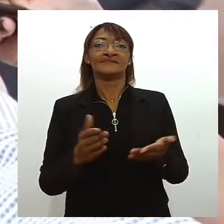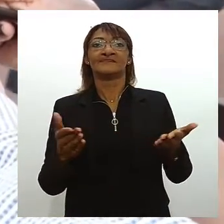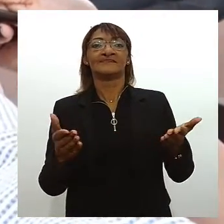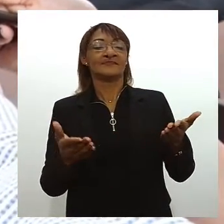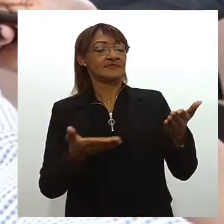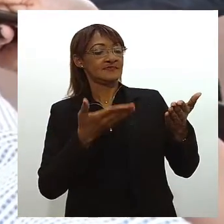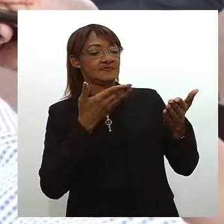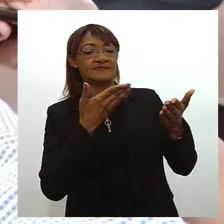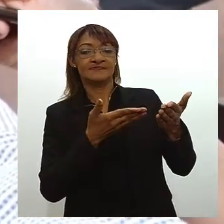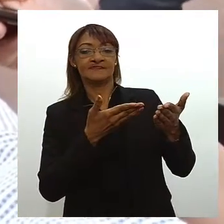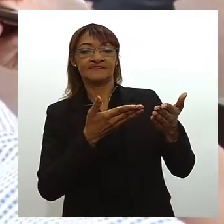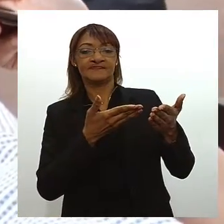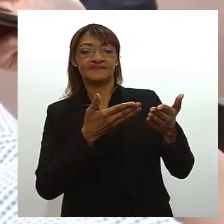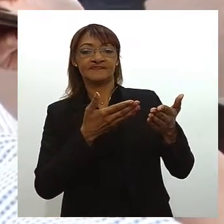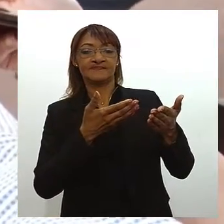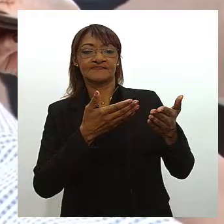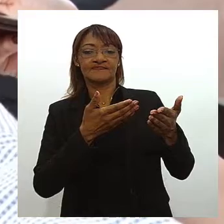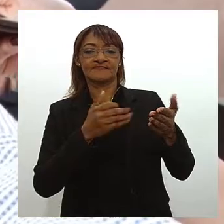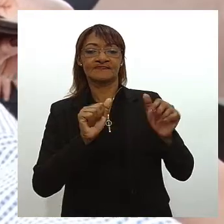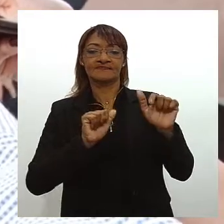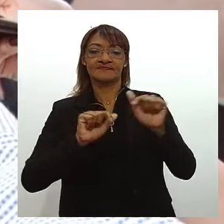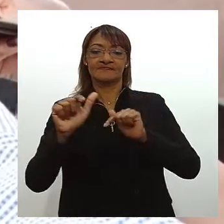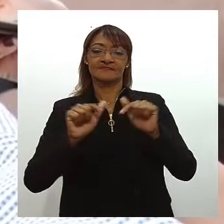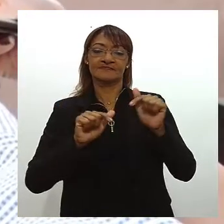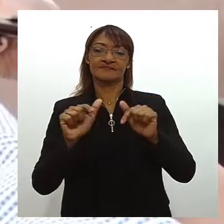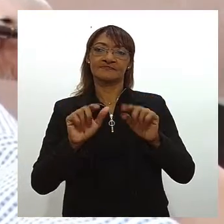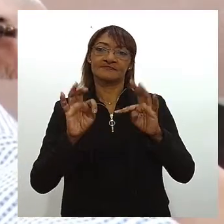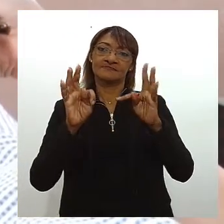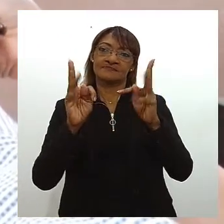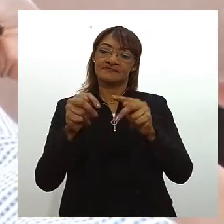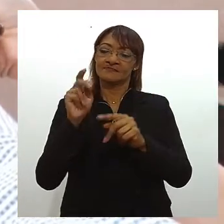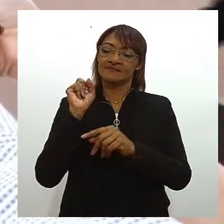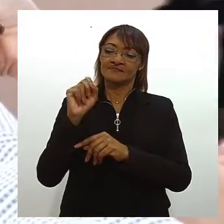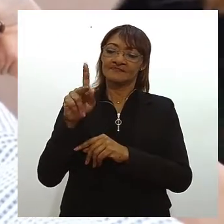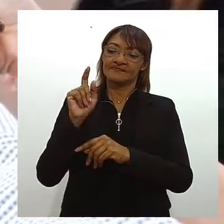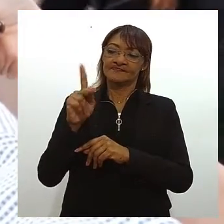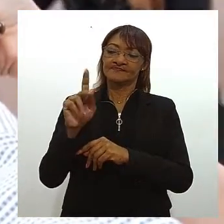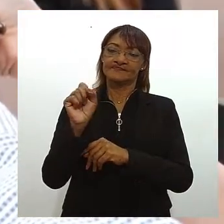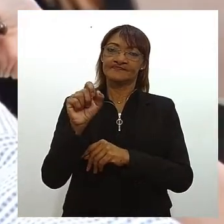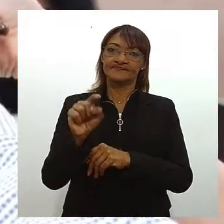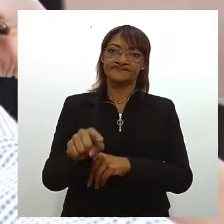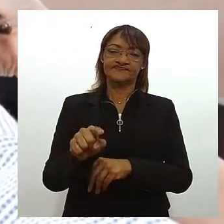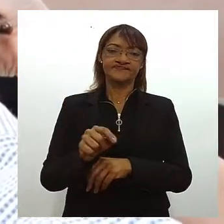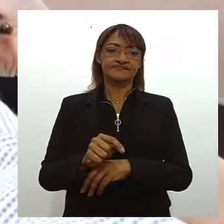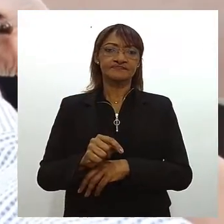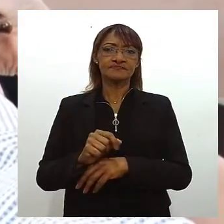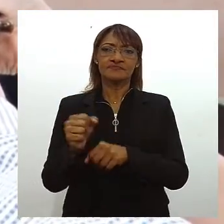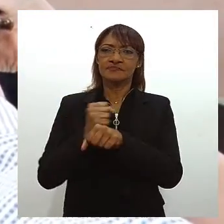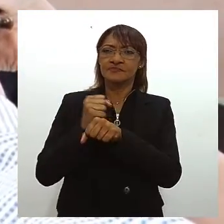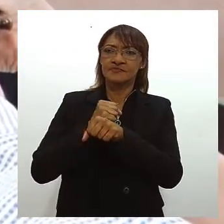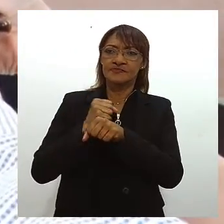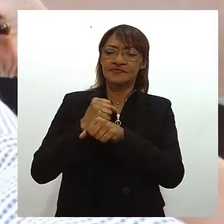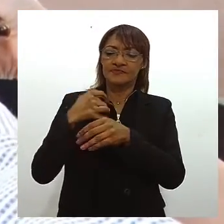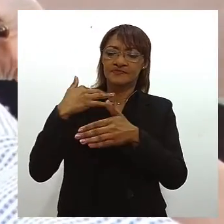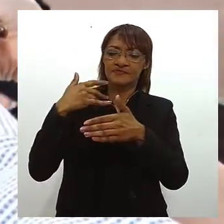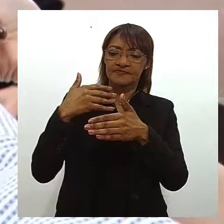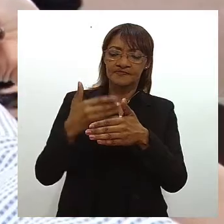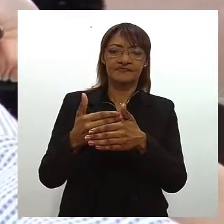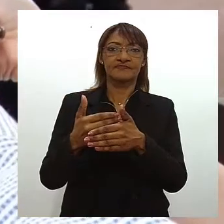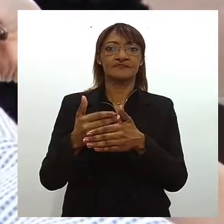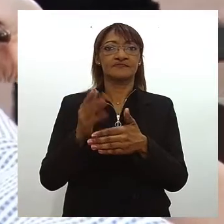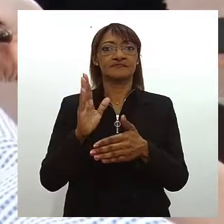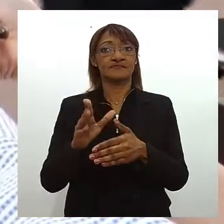fruto do trabalho, da defesa dos aposentados do Estado de Sergipe, daqueles que contribuíram a vida inteira e têm o direito de receber